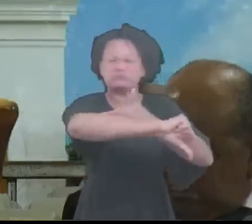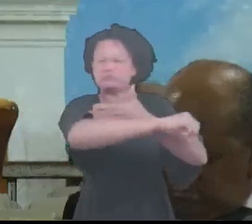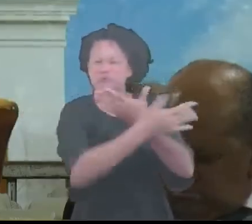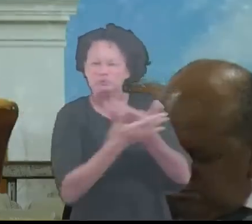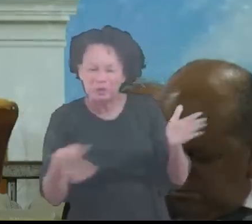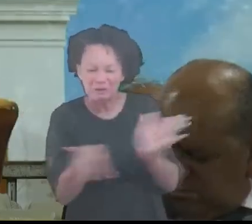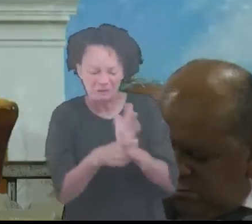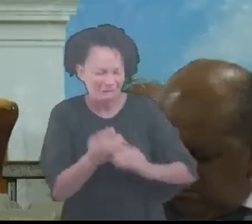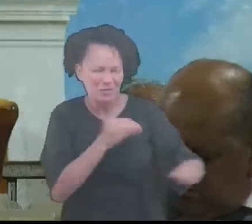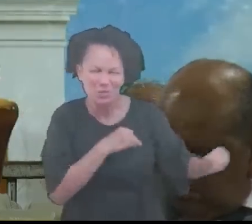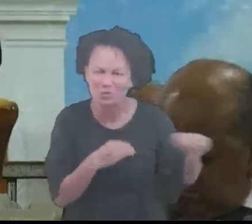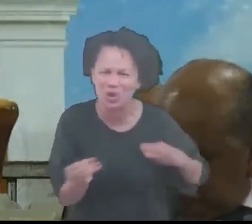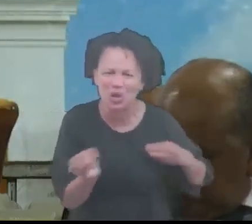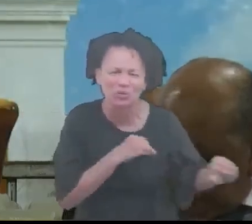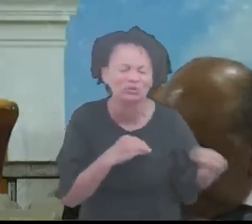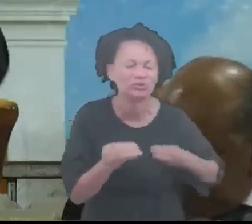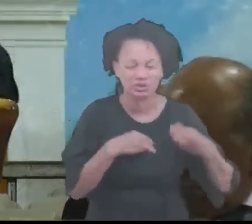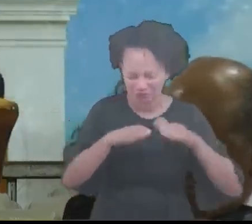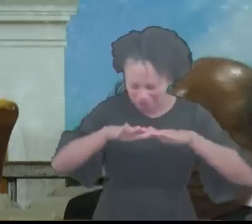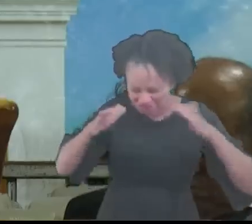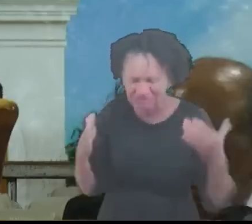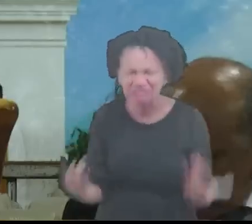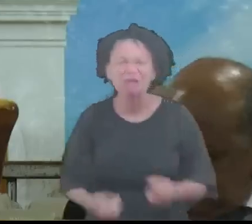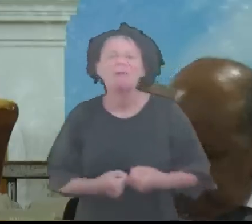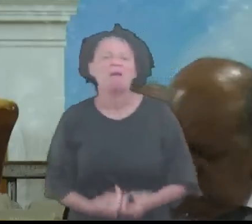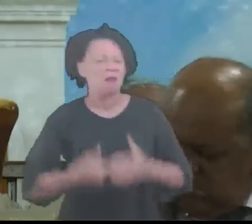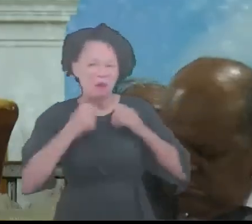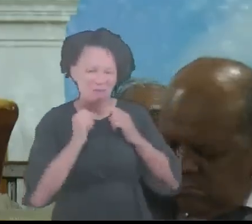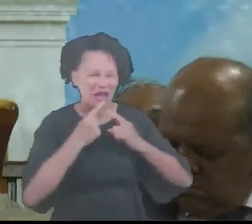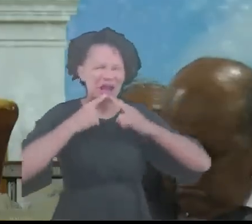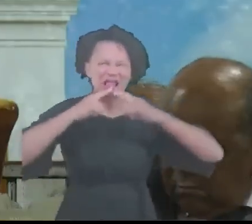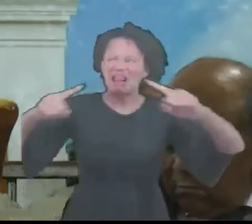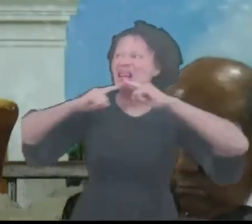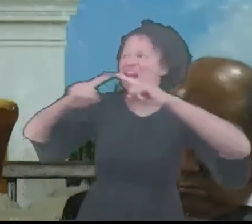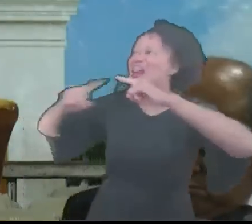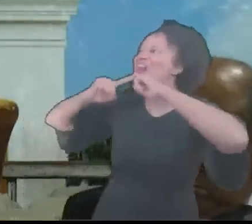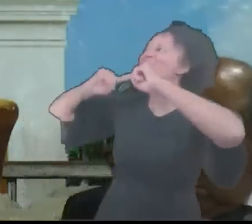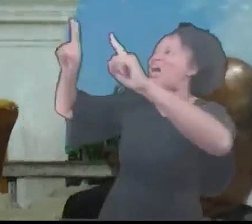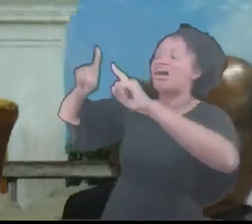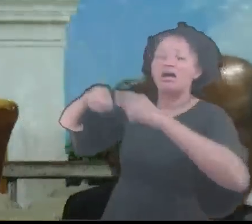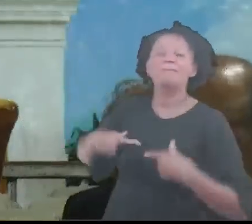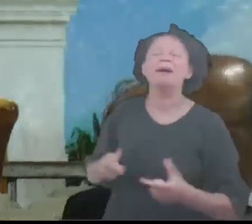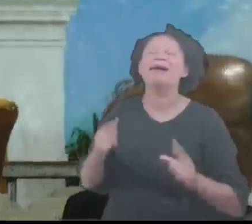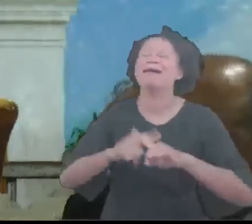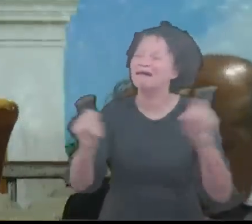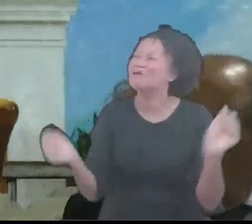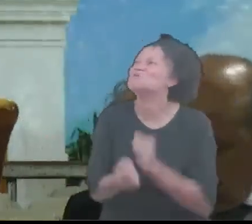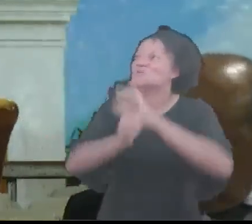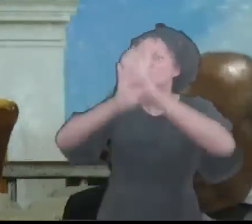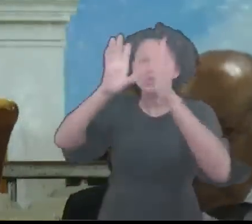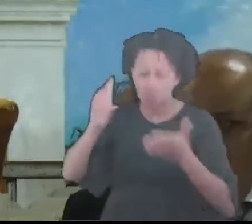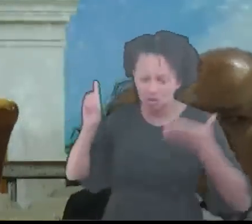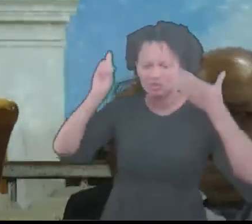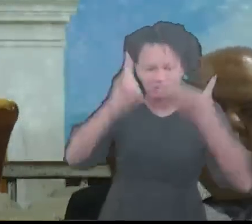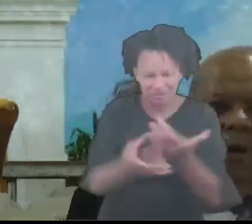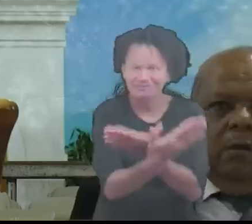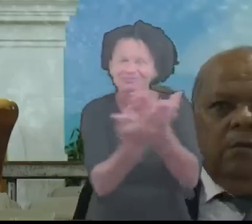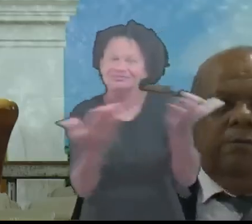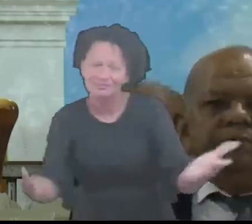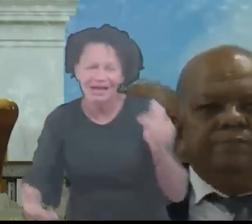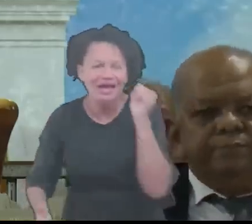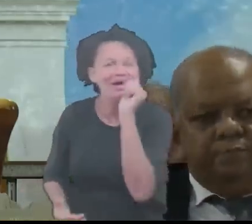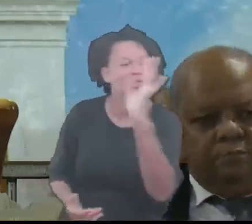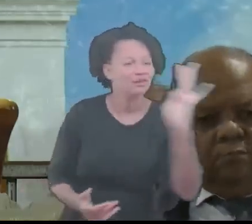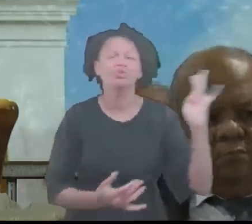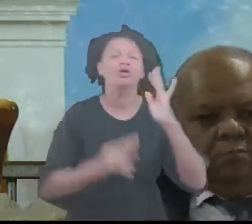mesa do pecado, está na mesa da blasfêmia. Mas eu dou glória a Deus, porque está aqui a noiva, e a